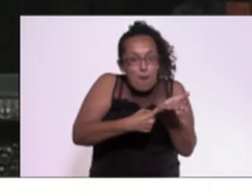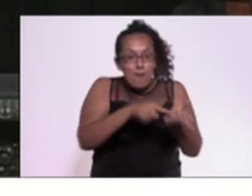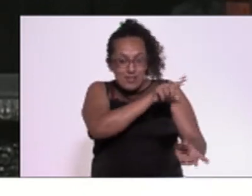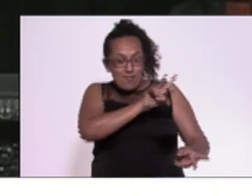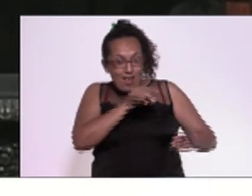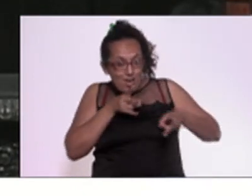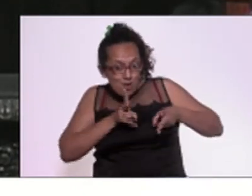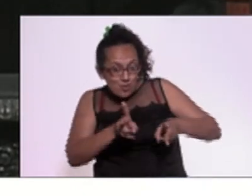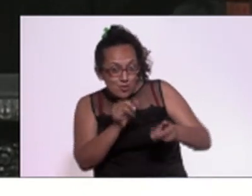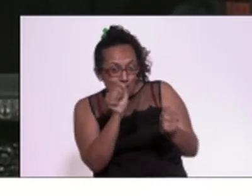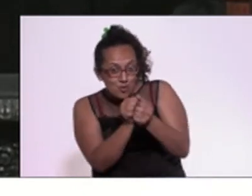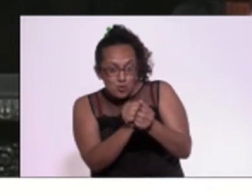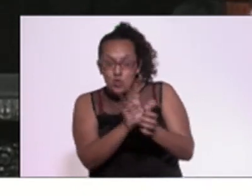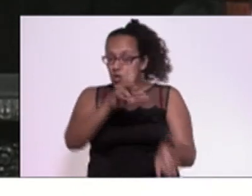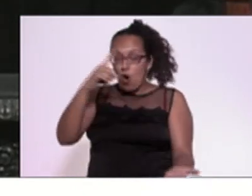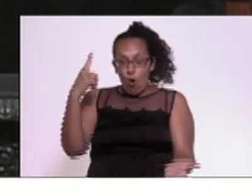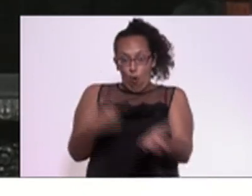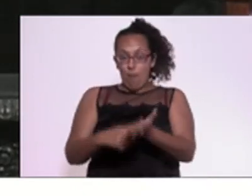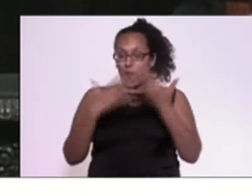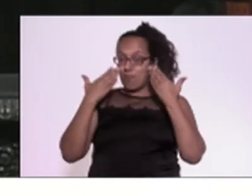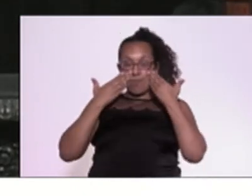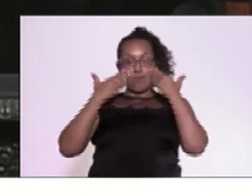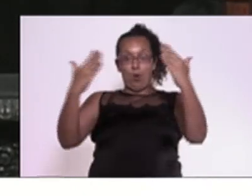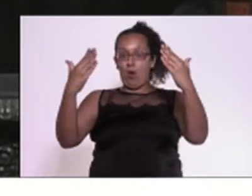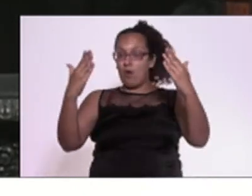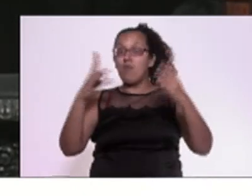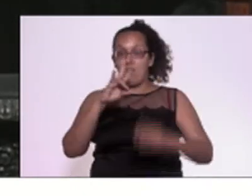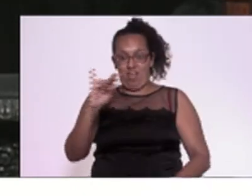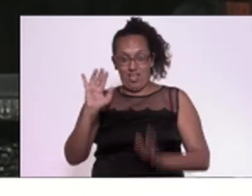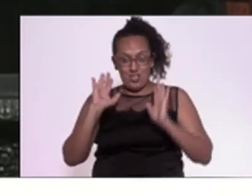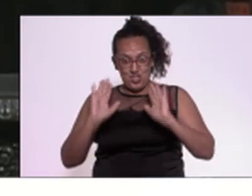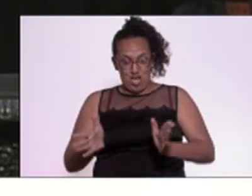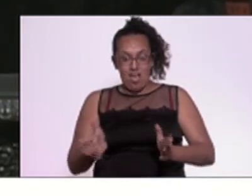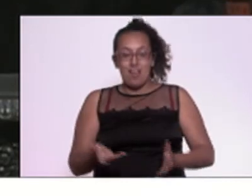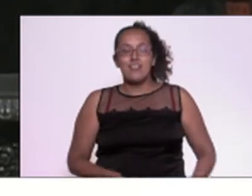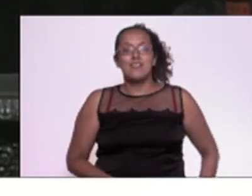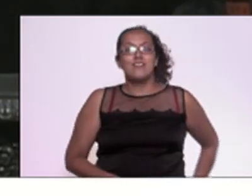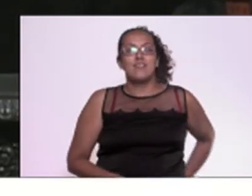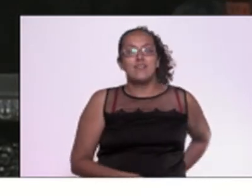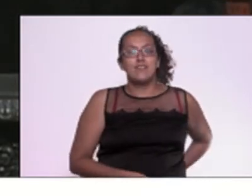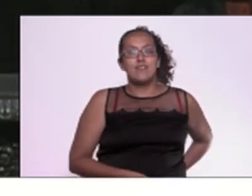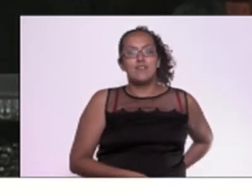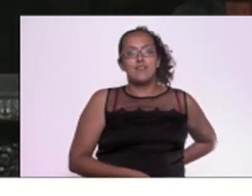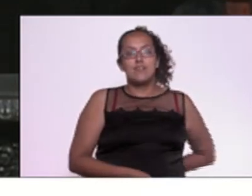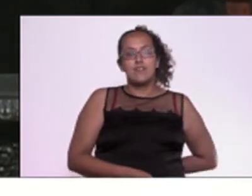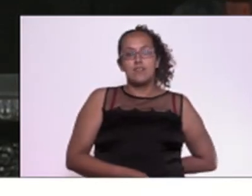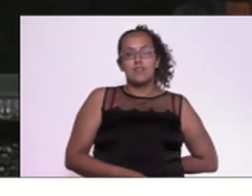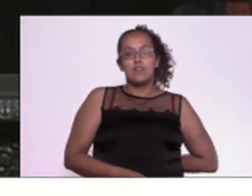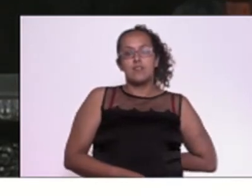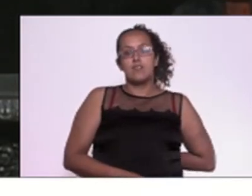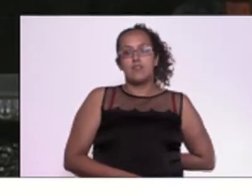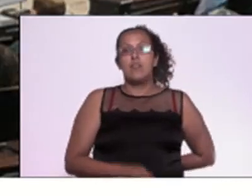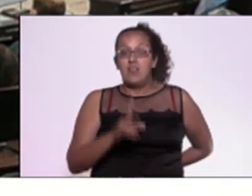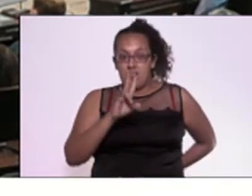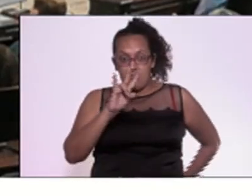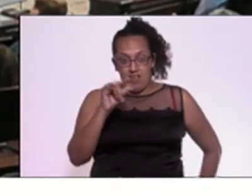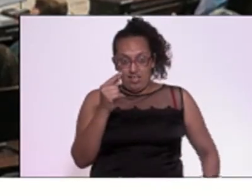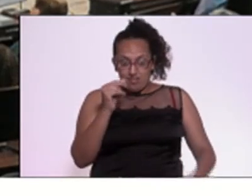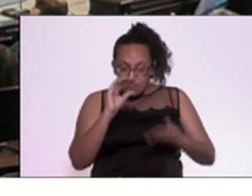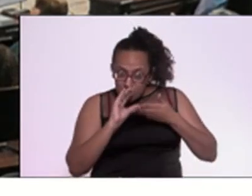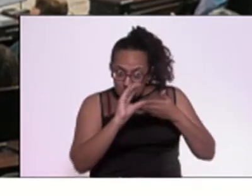principalmente a determinação, a vontade de querer fazer bem feito. Olha, seja bem-vindo à nossa casa. Pode ter certeza